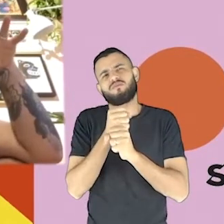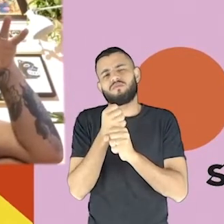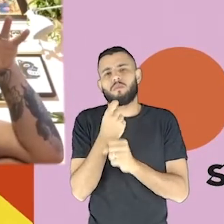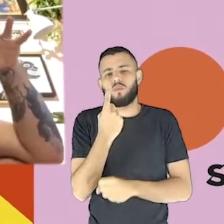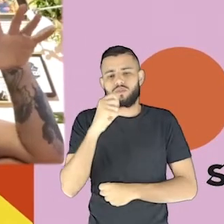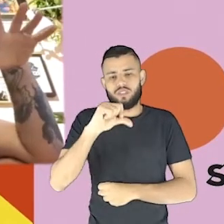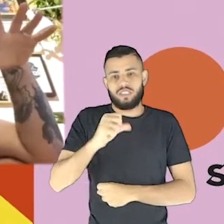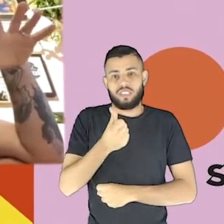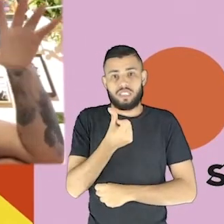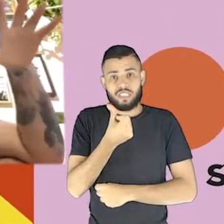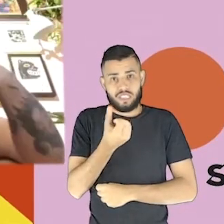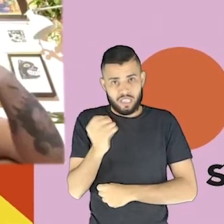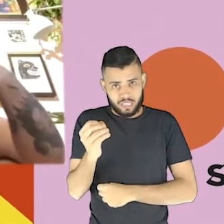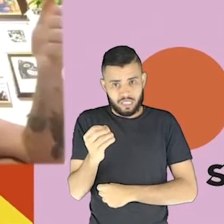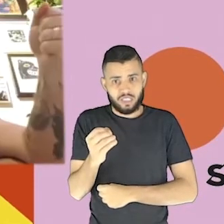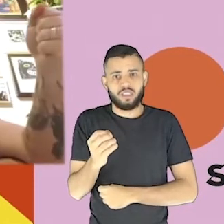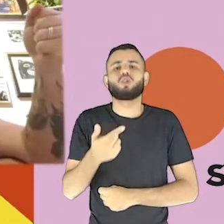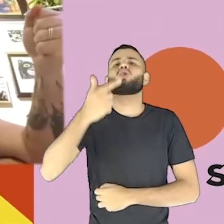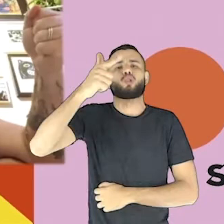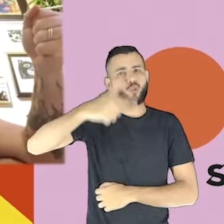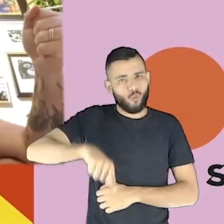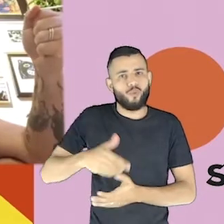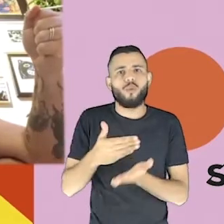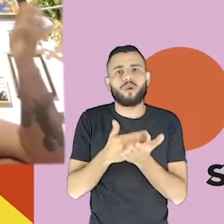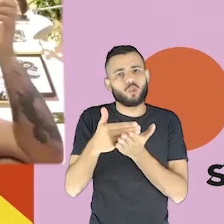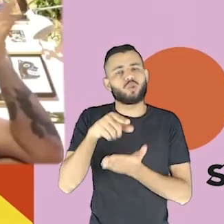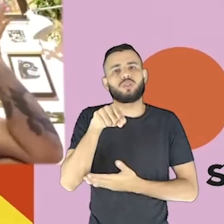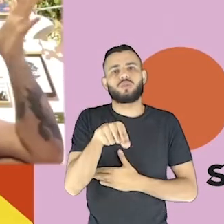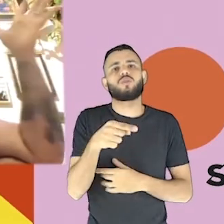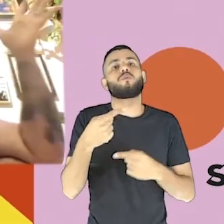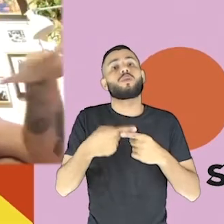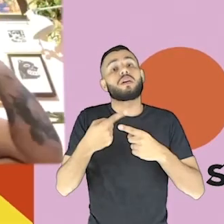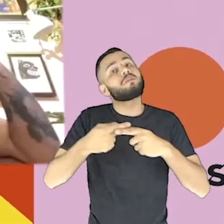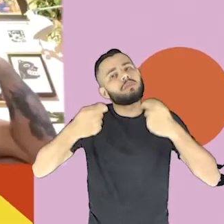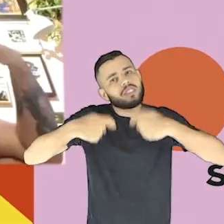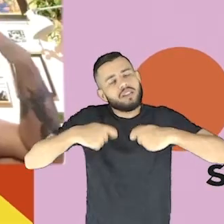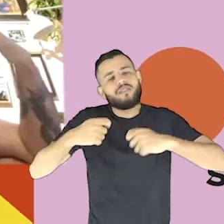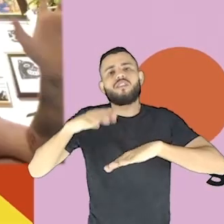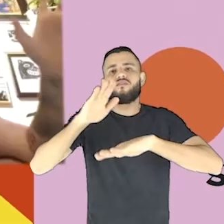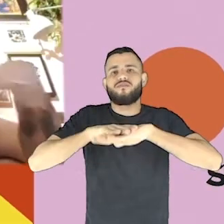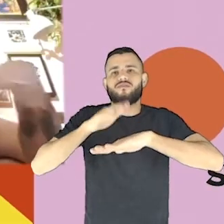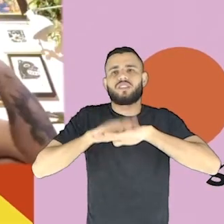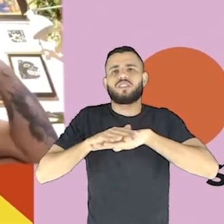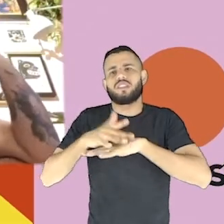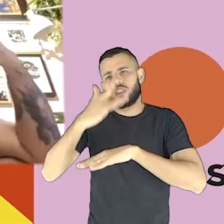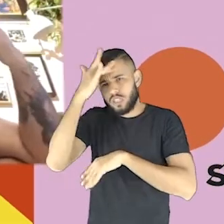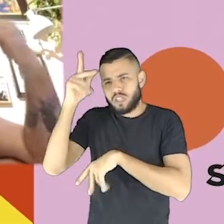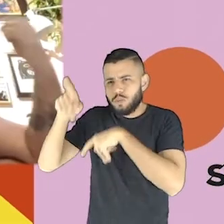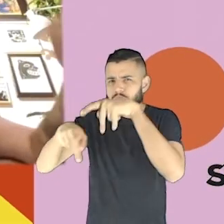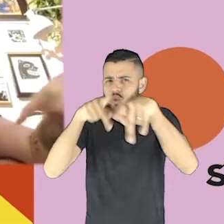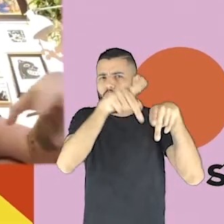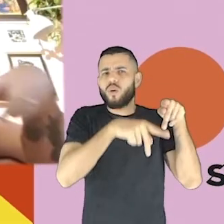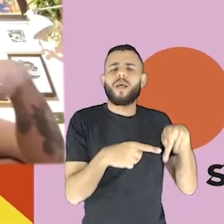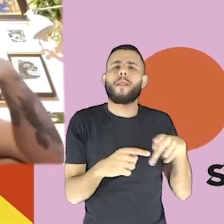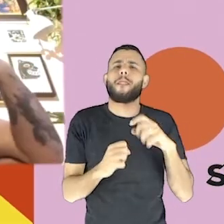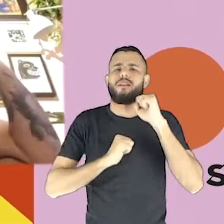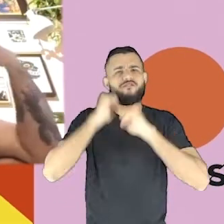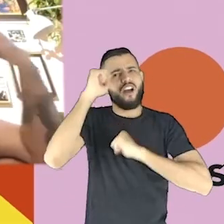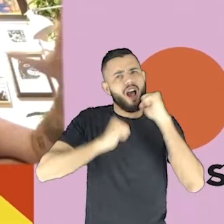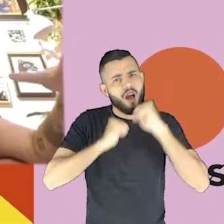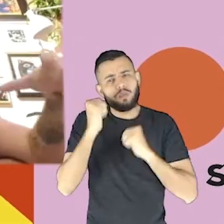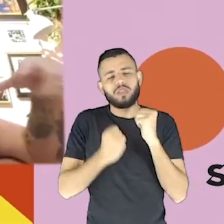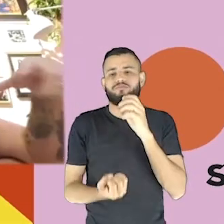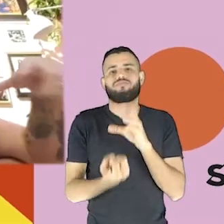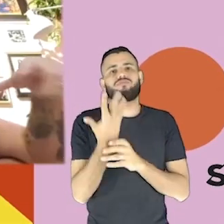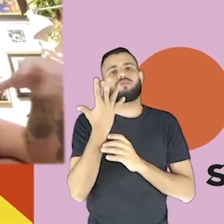1960, teve início de novo esse índice, porque mais uma vez precisava se reconstruir nações, trazer as fábricas,